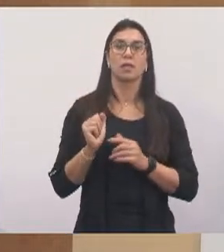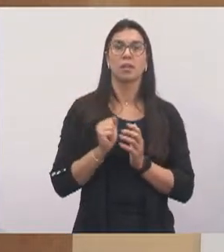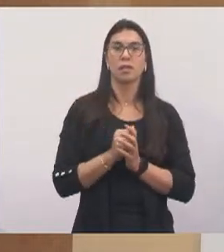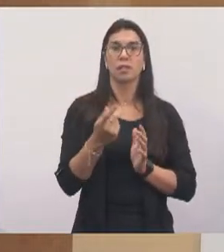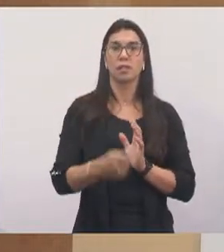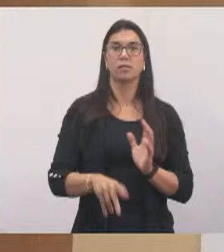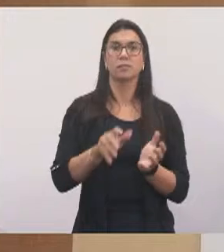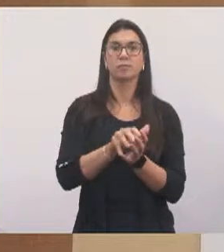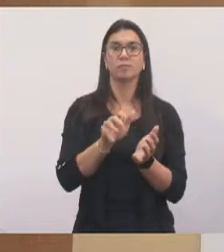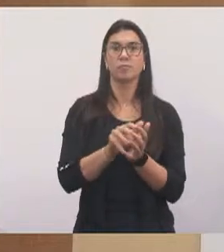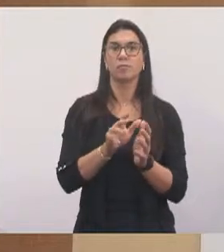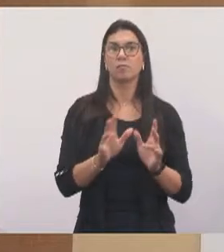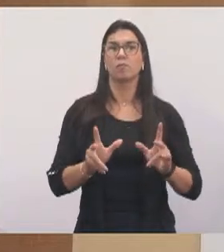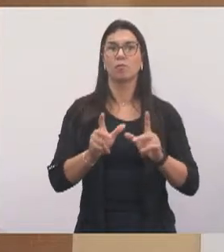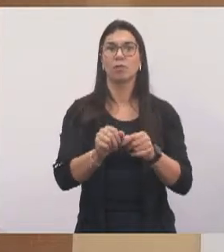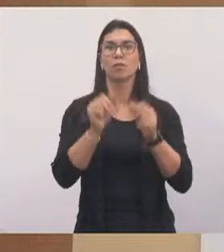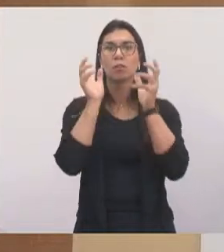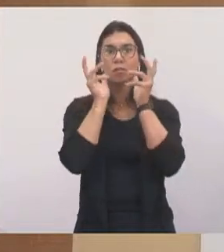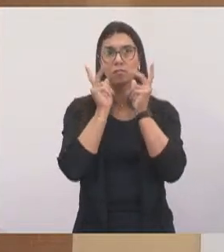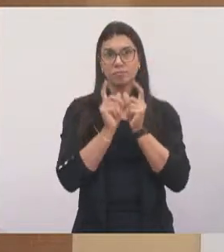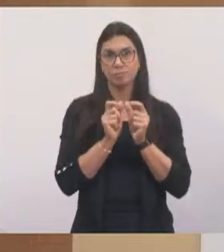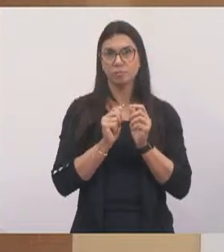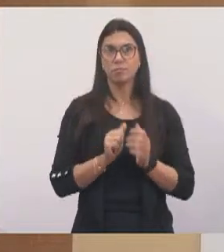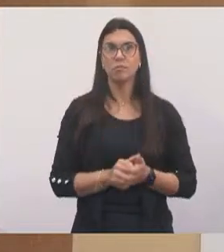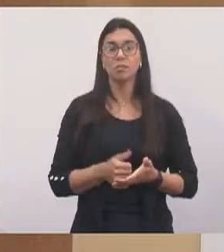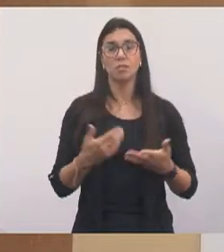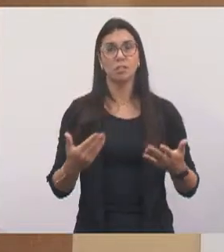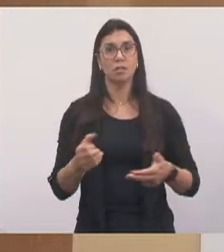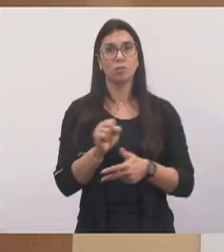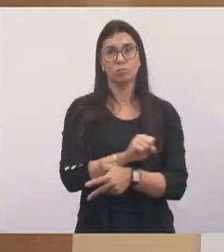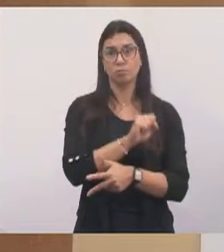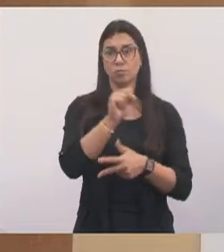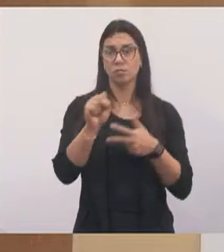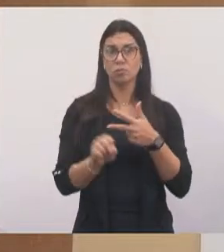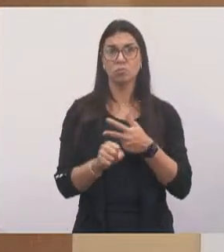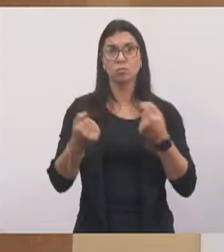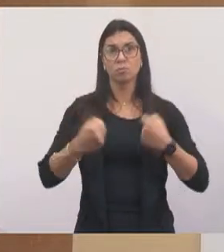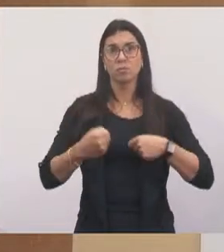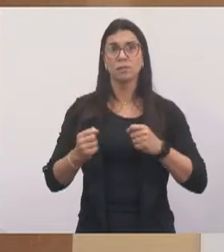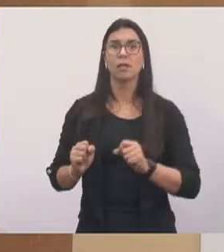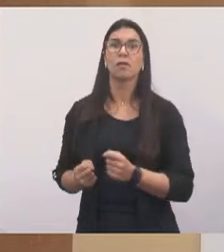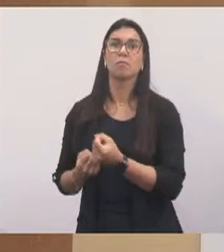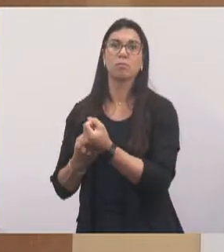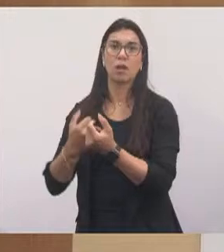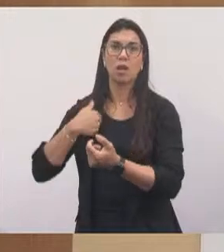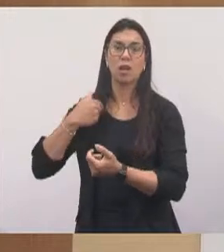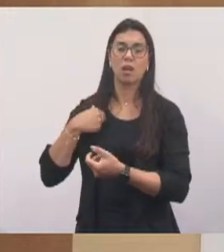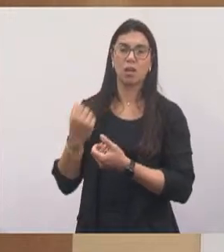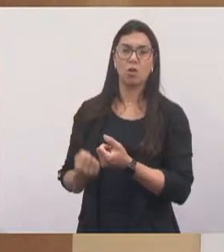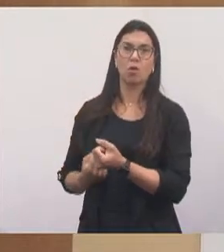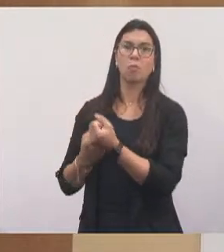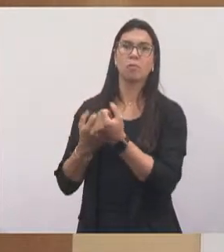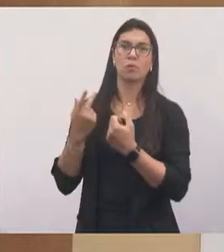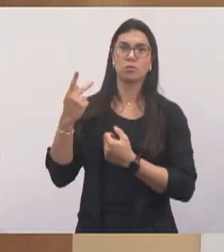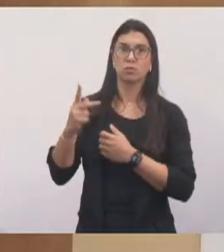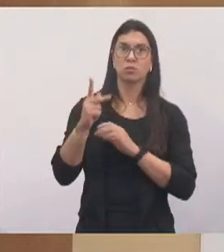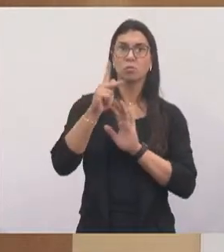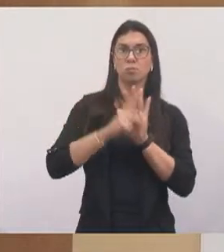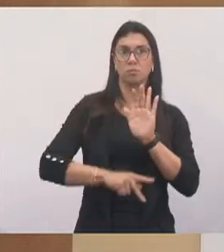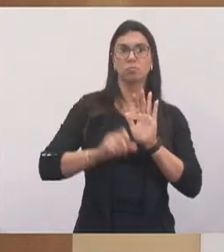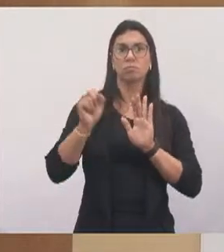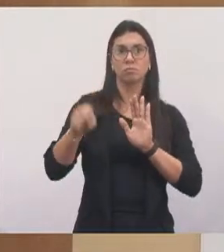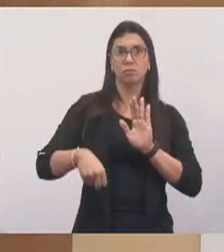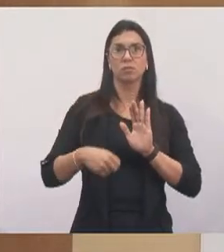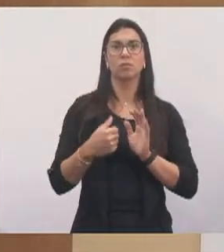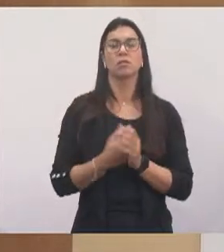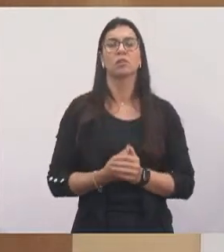cidade. E se as ONGs o fazem, qual que é o papel do poder público? Apoiar. Portanto, Sônia, conta com o meu apoio nesse projeto aqui, e espero que a